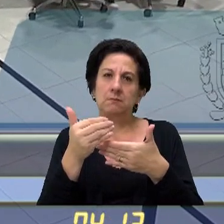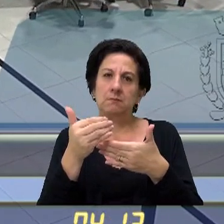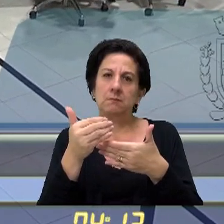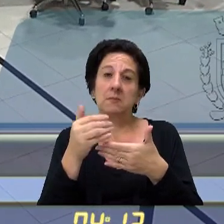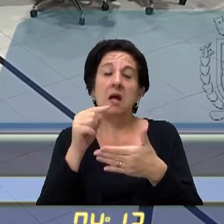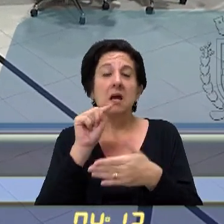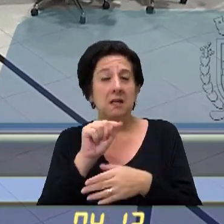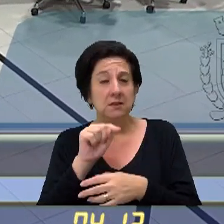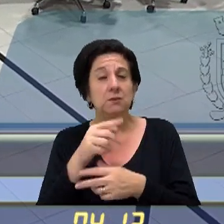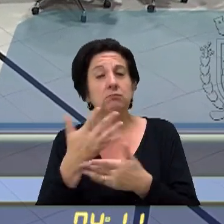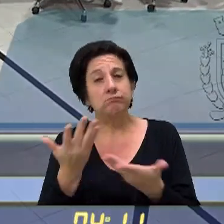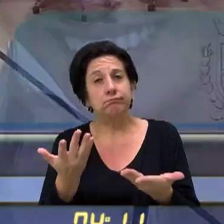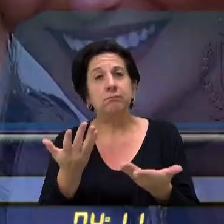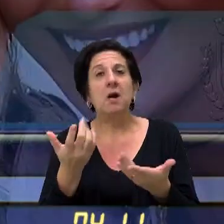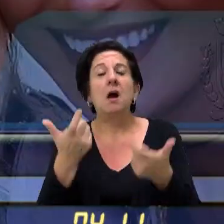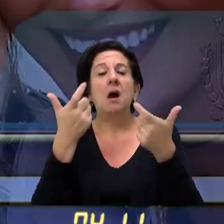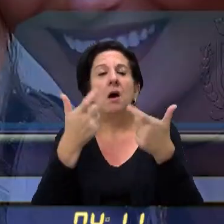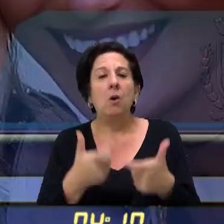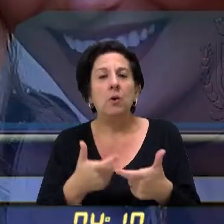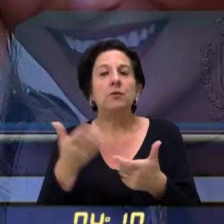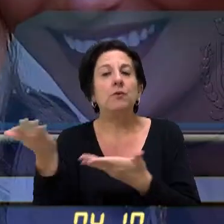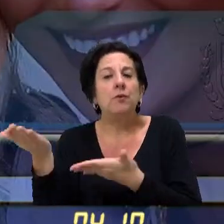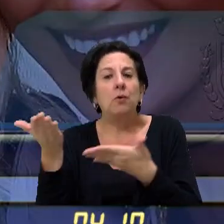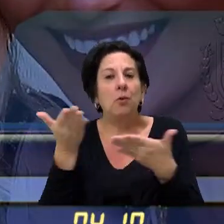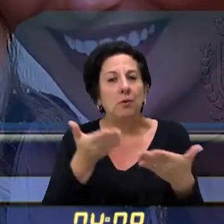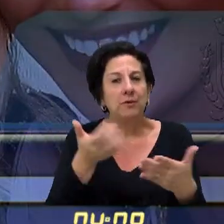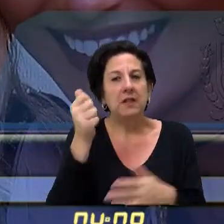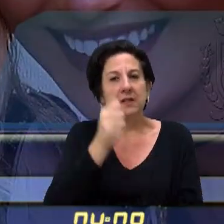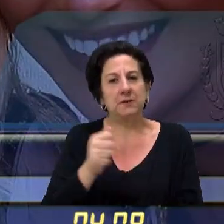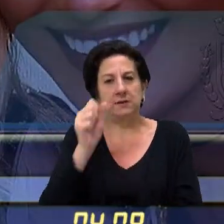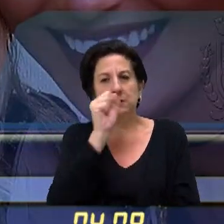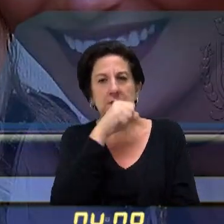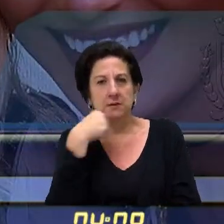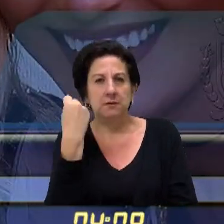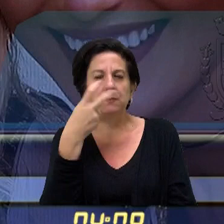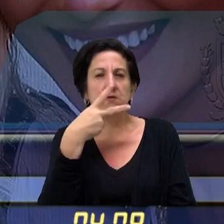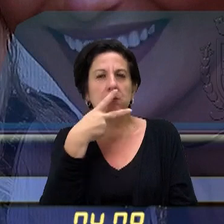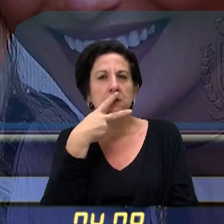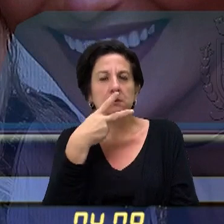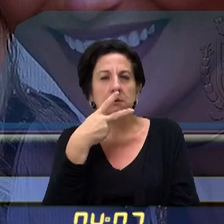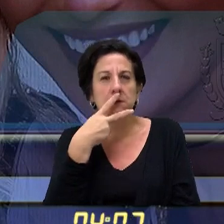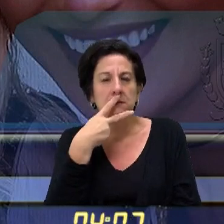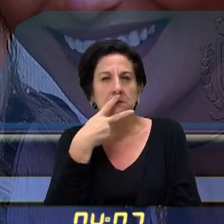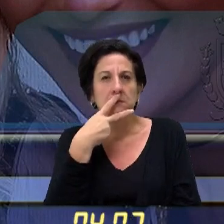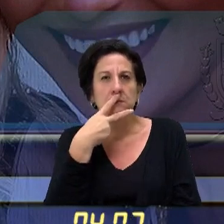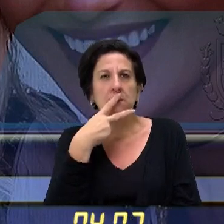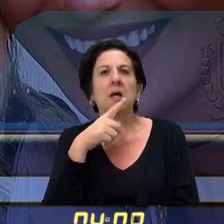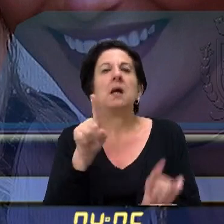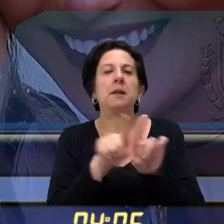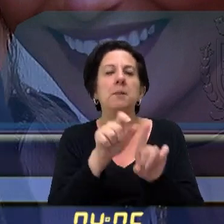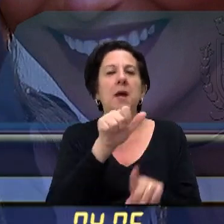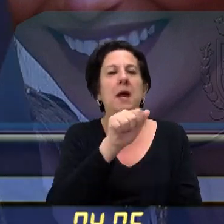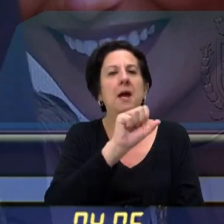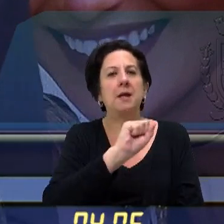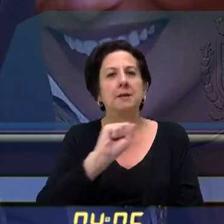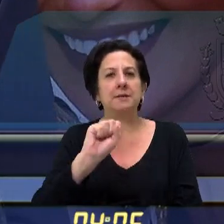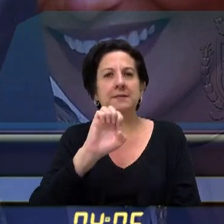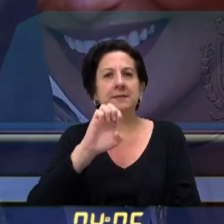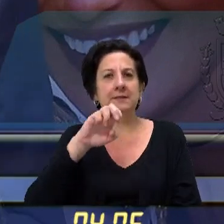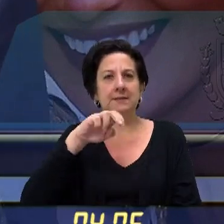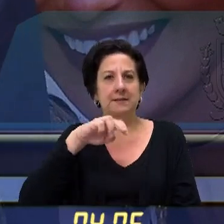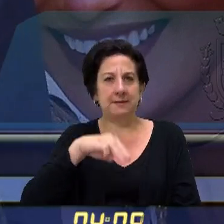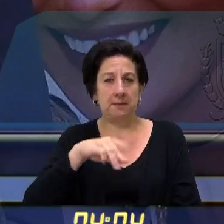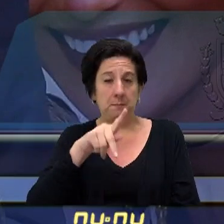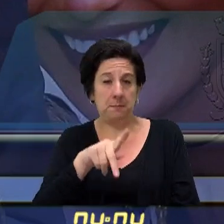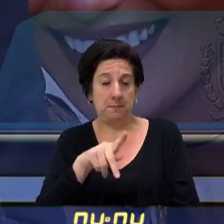essa questão, onde eu vou convidar a Associação dos Cervejeiros de Santa Cruz, a ASEMP, que faz um grande